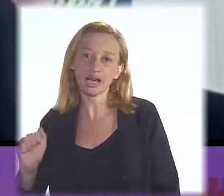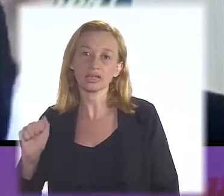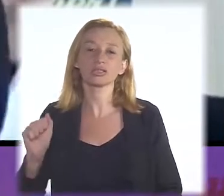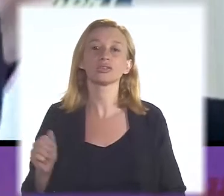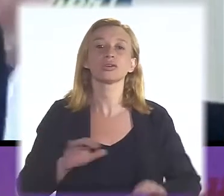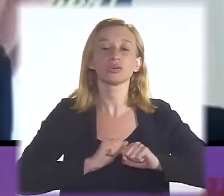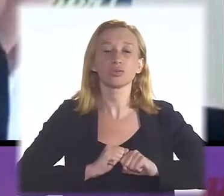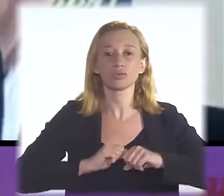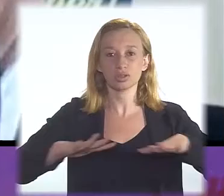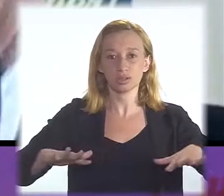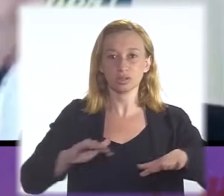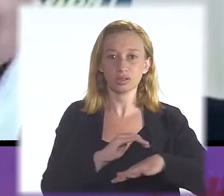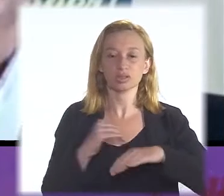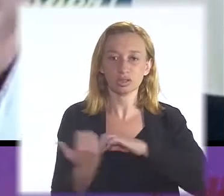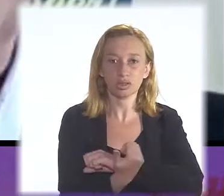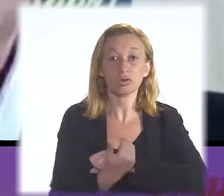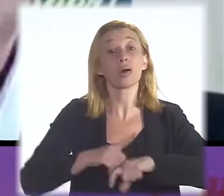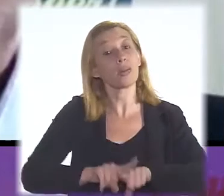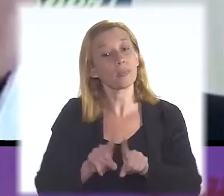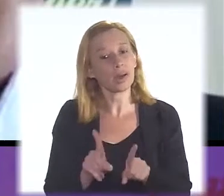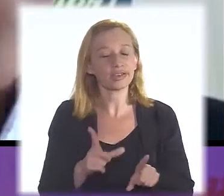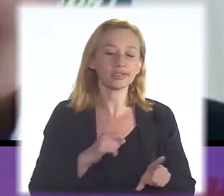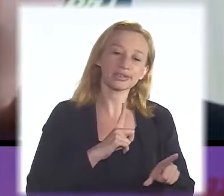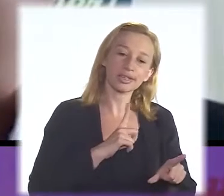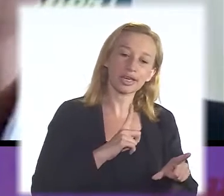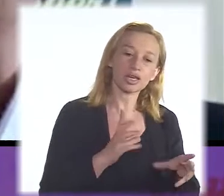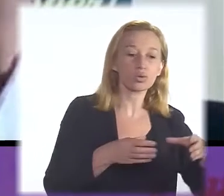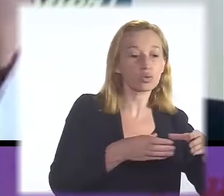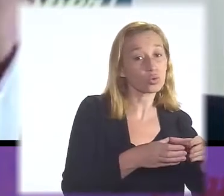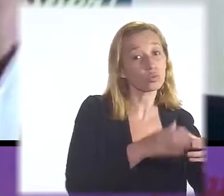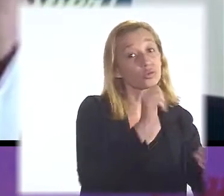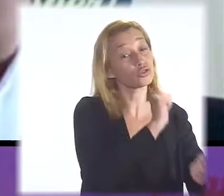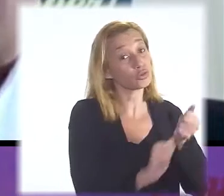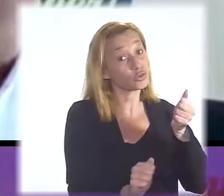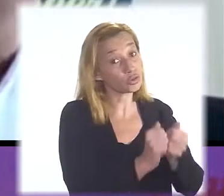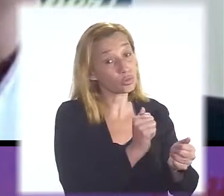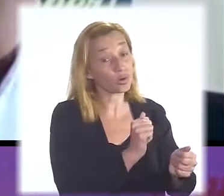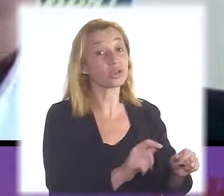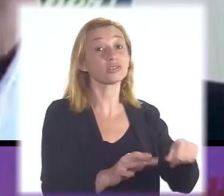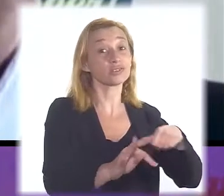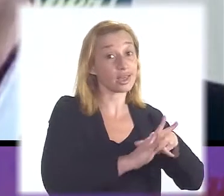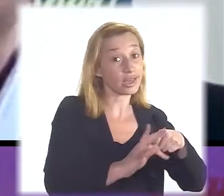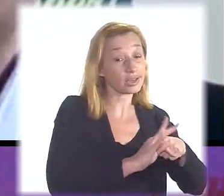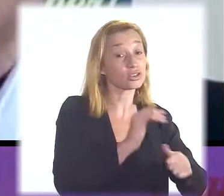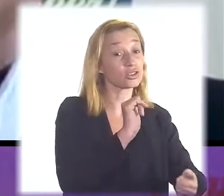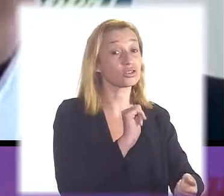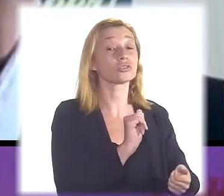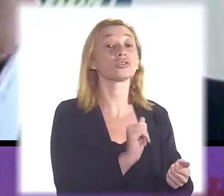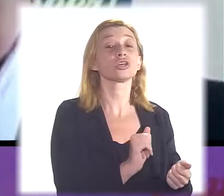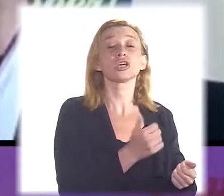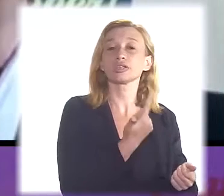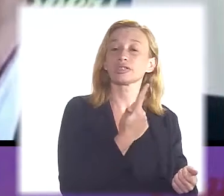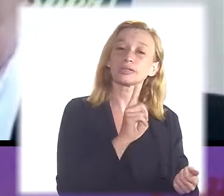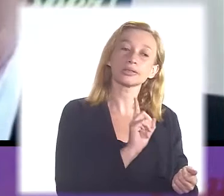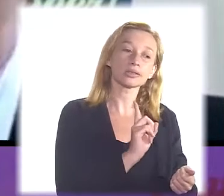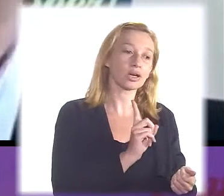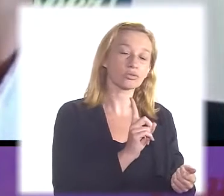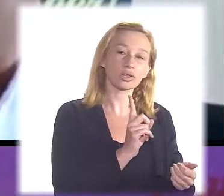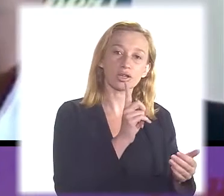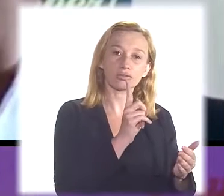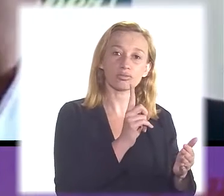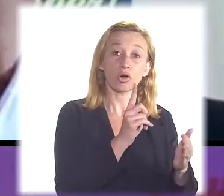do Covid-19. Mas tem clubes, tem membros de comissões técnicas e jogadores que não têm cumprido.